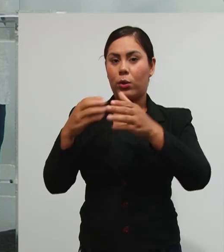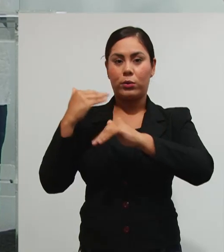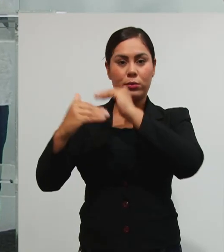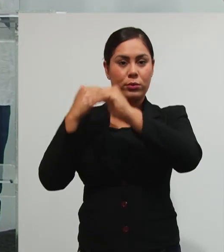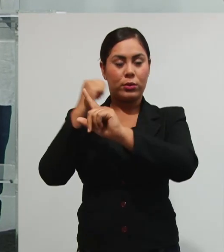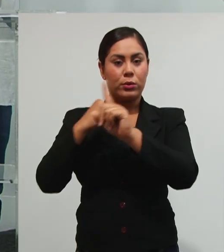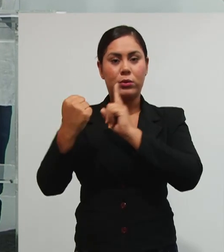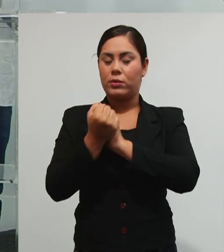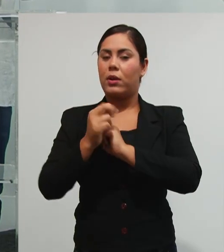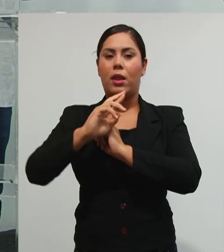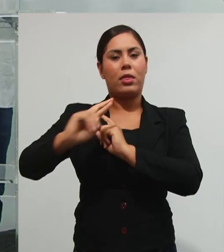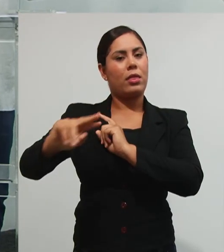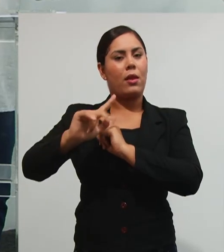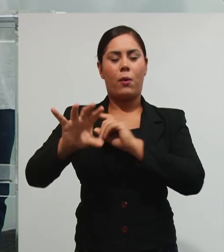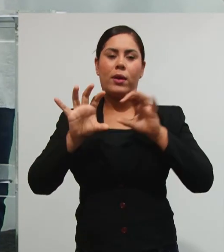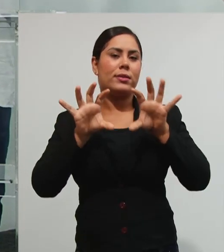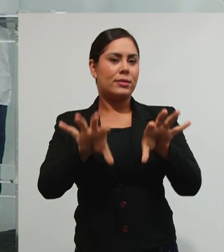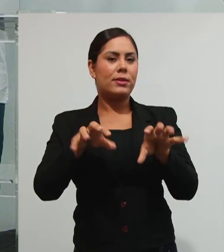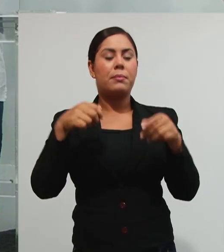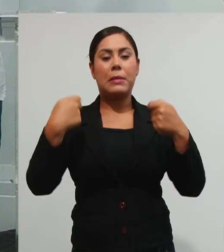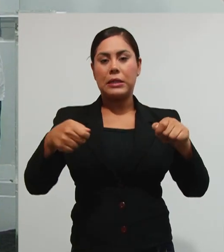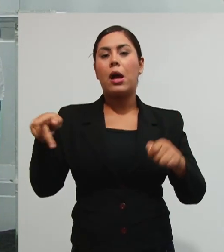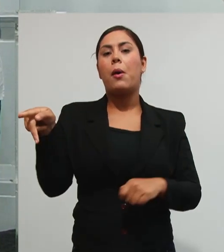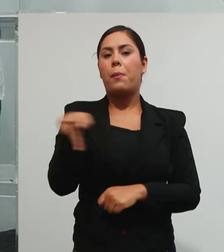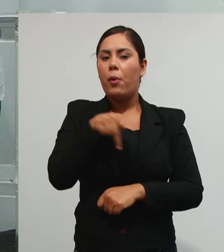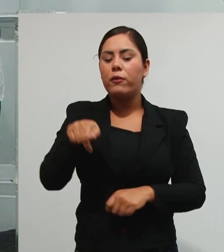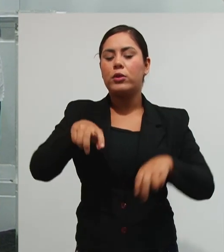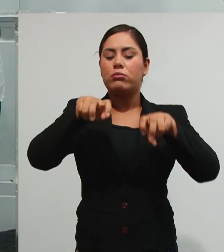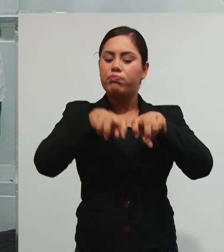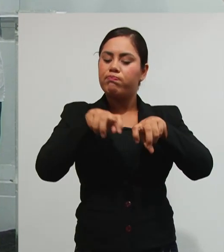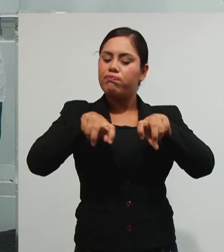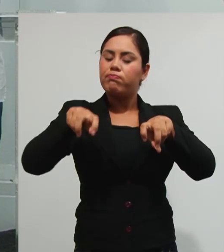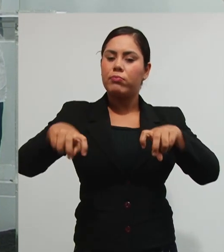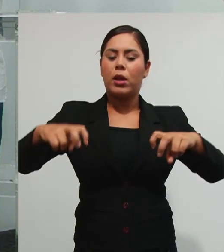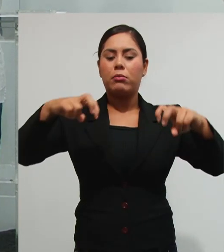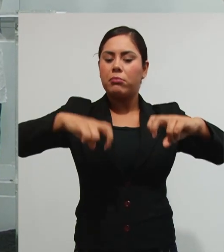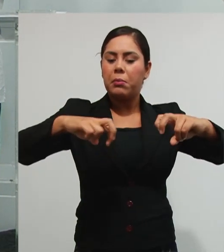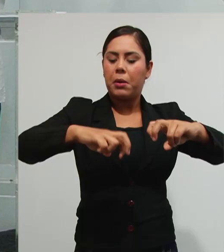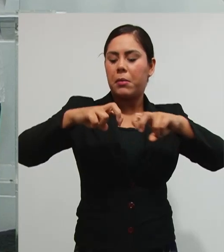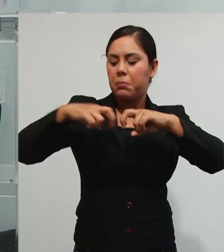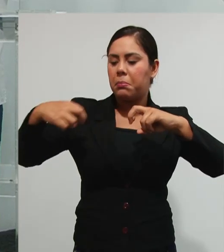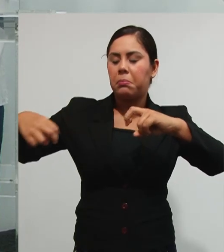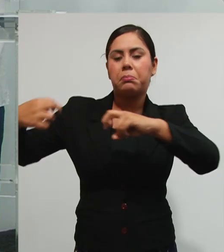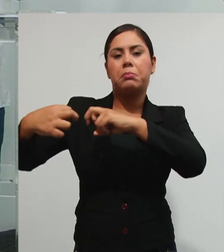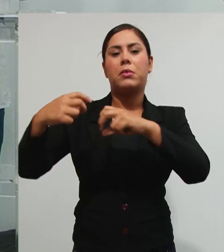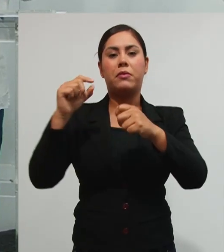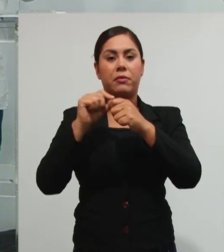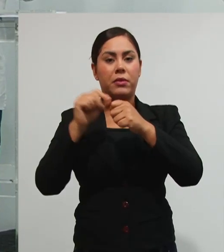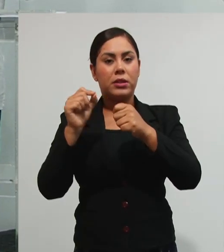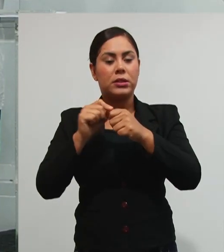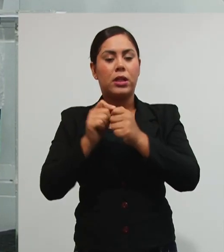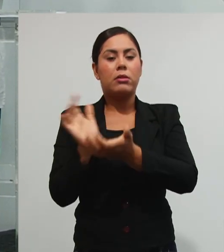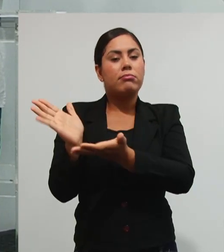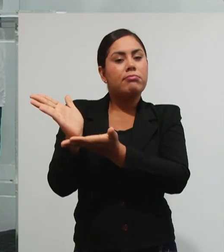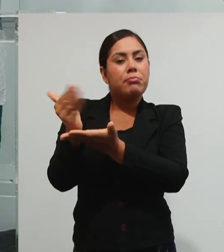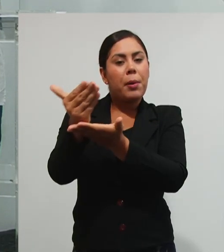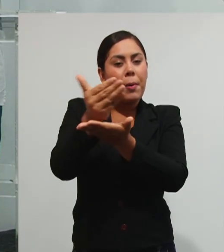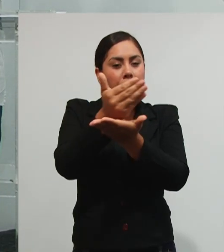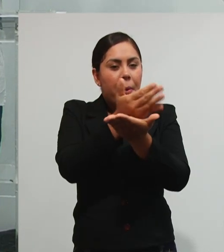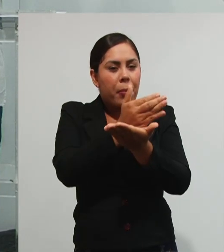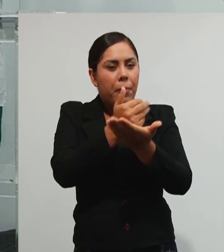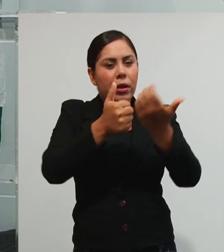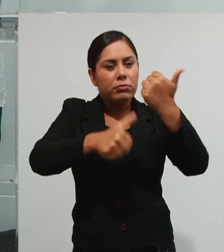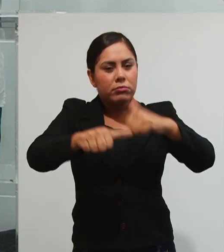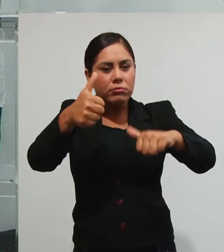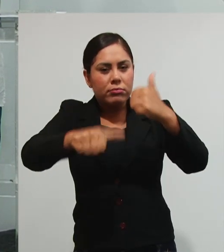grupo que a gente tem que formar na sala de aula. O professor tem que sentar com o seu grupo de alunos e realizar um mapeamento para